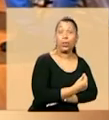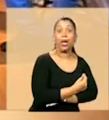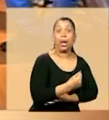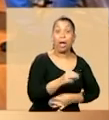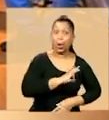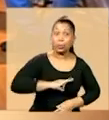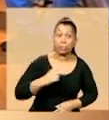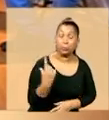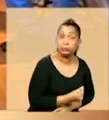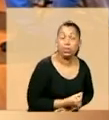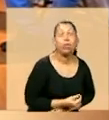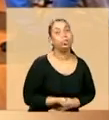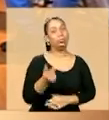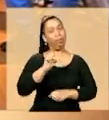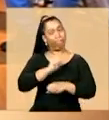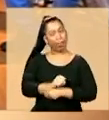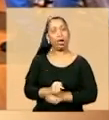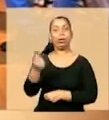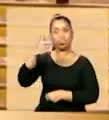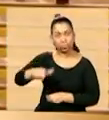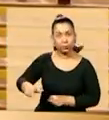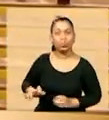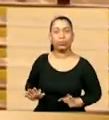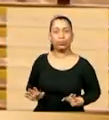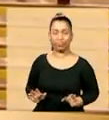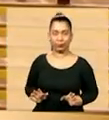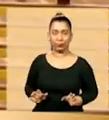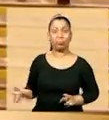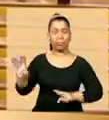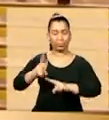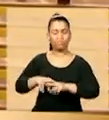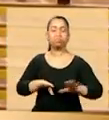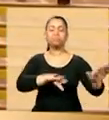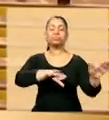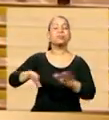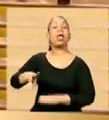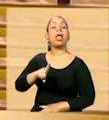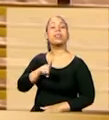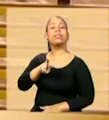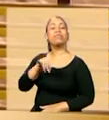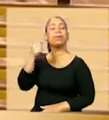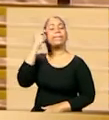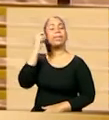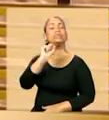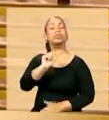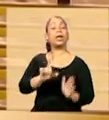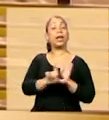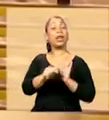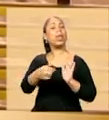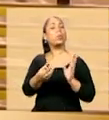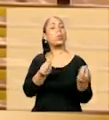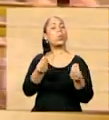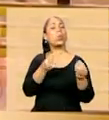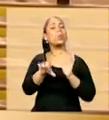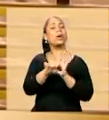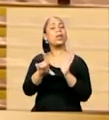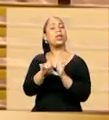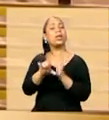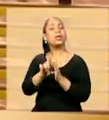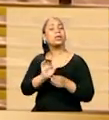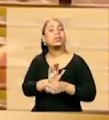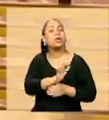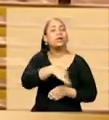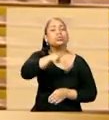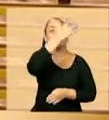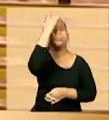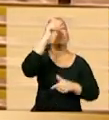gente pensa em legislação, quais são as leis que amparam o trabalhador, especialmente no que diz respeito à saúde e